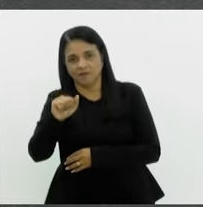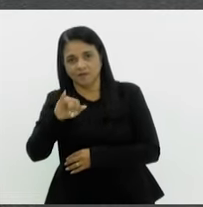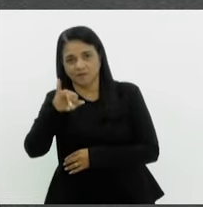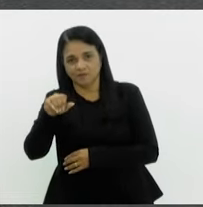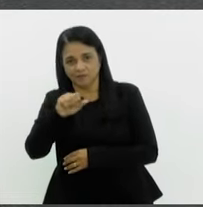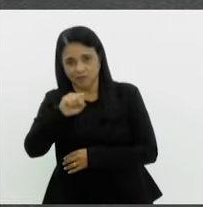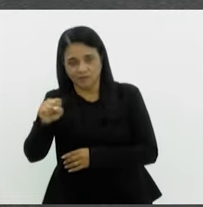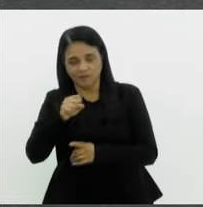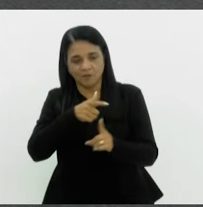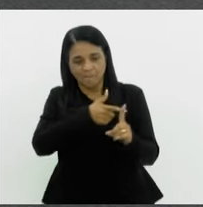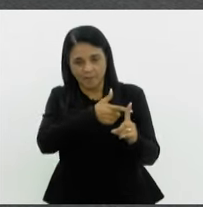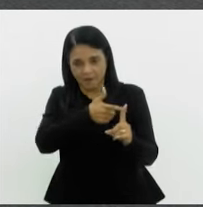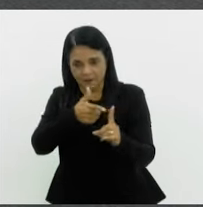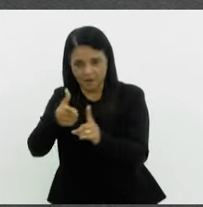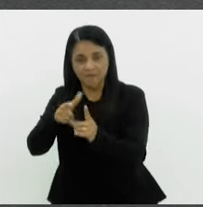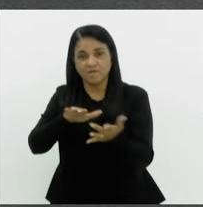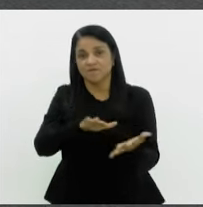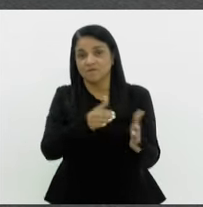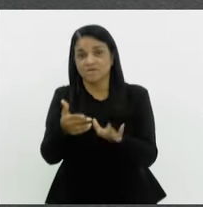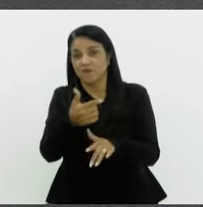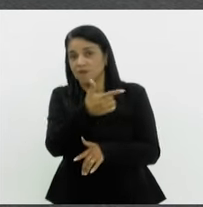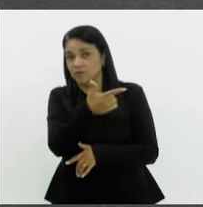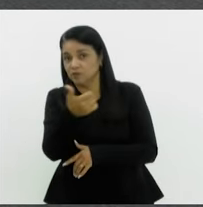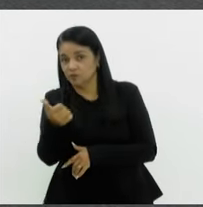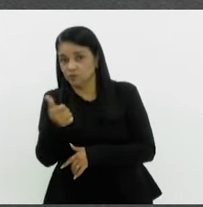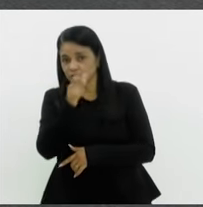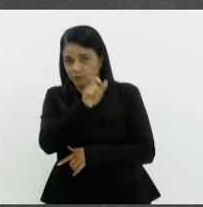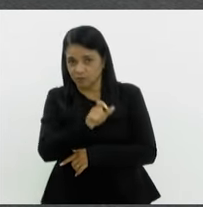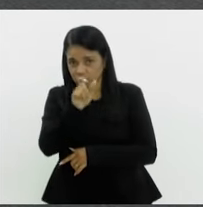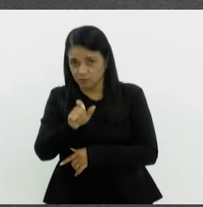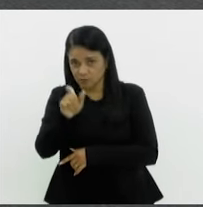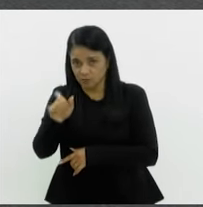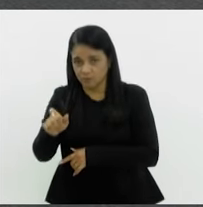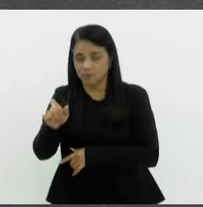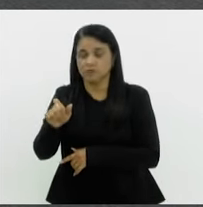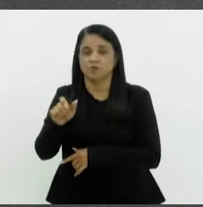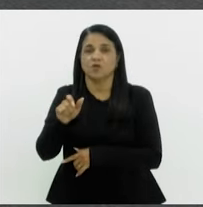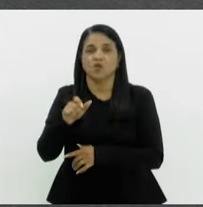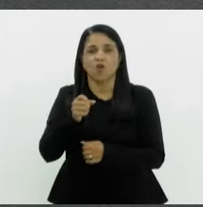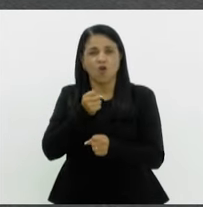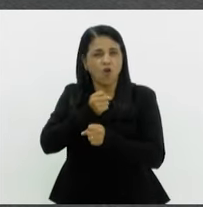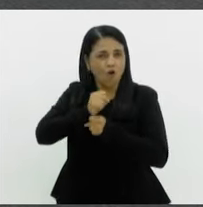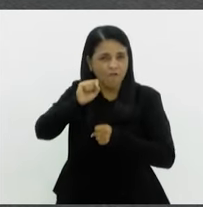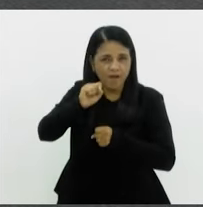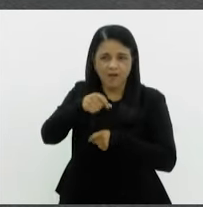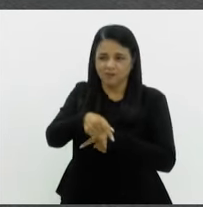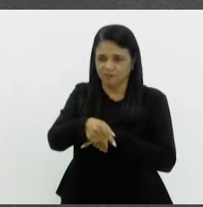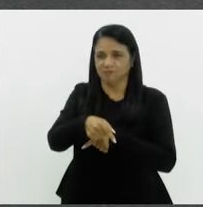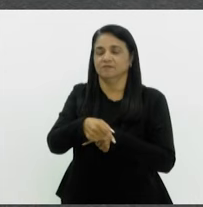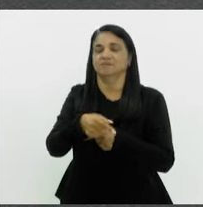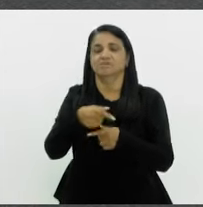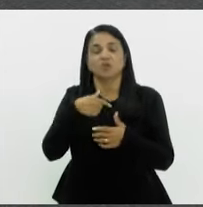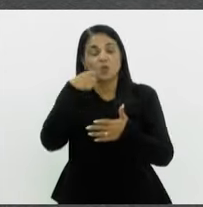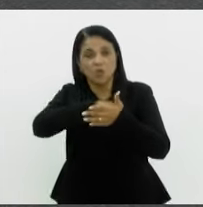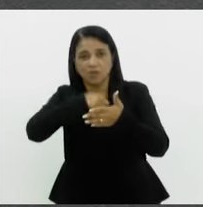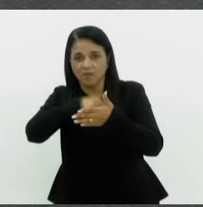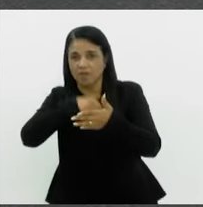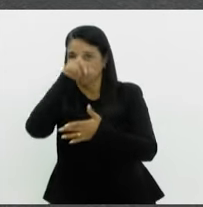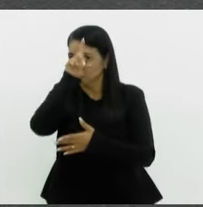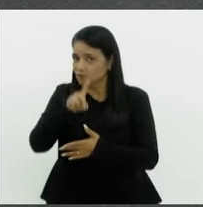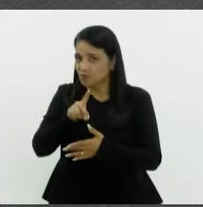diversos 21 trabalhadores e trabalhadoras de forma covarde, que lutavam pelo seu direito à